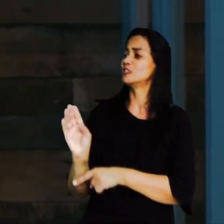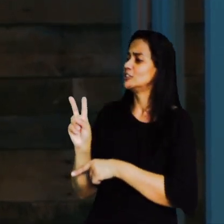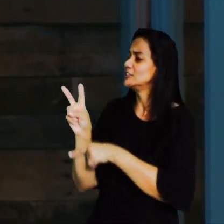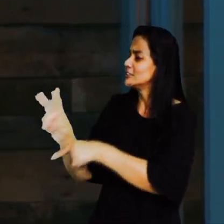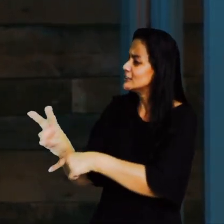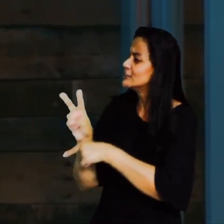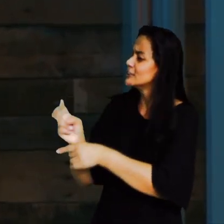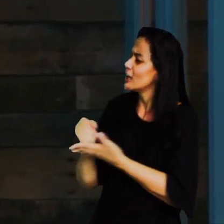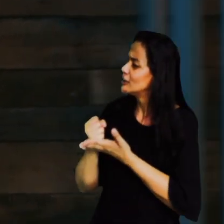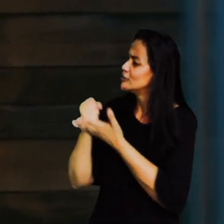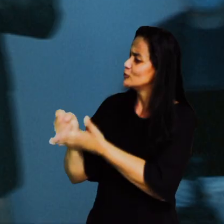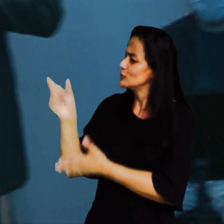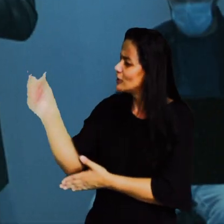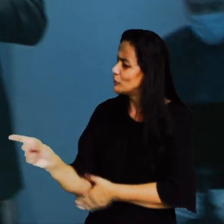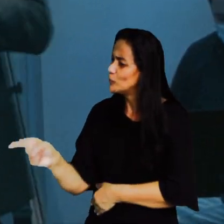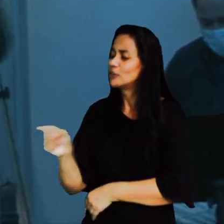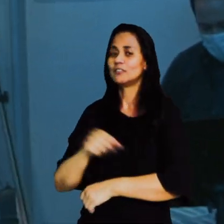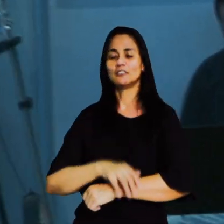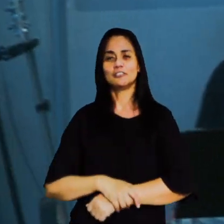do Shinzo.